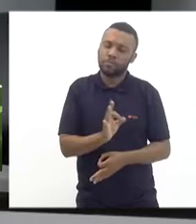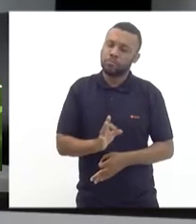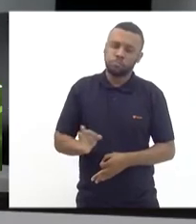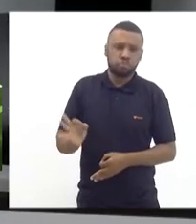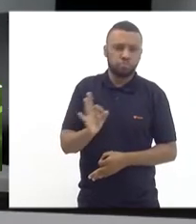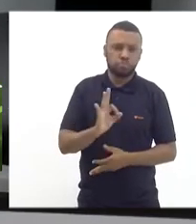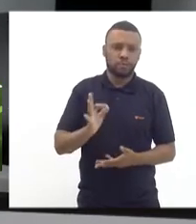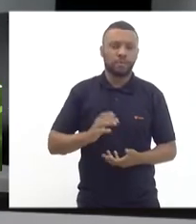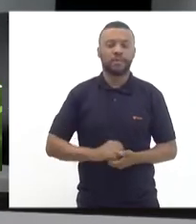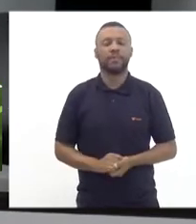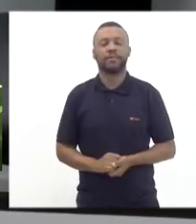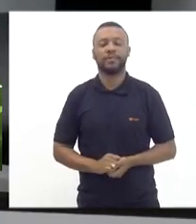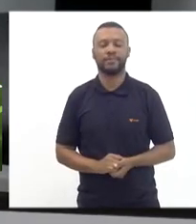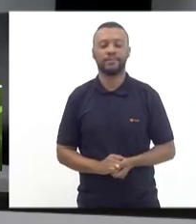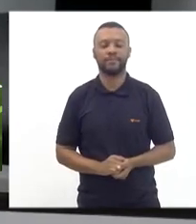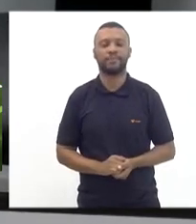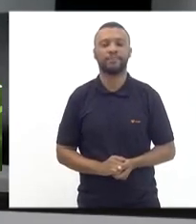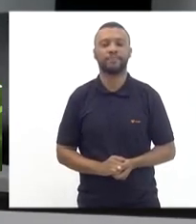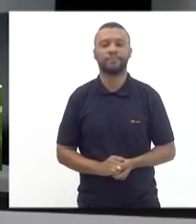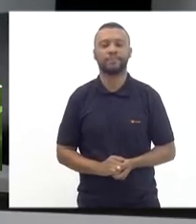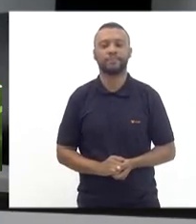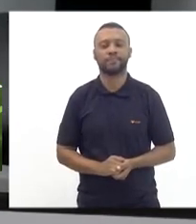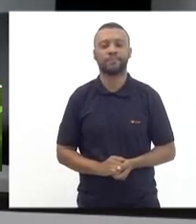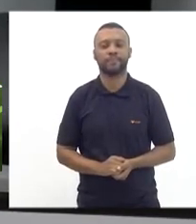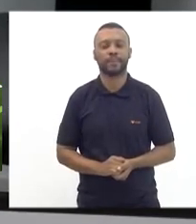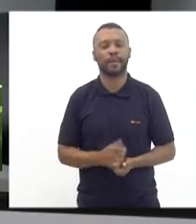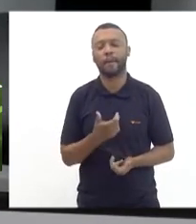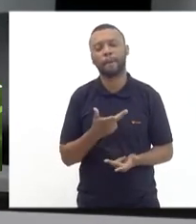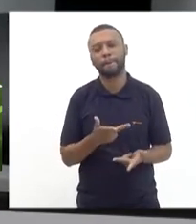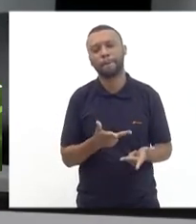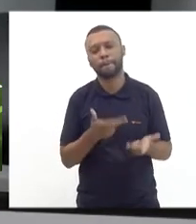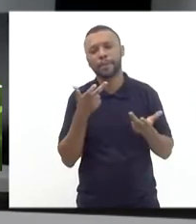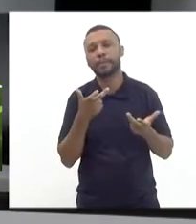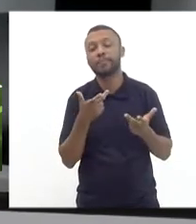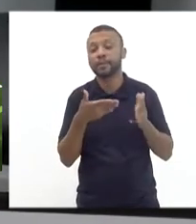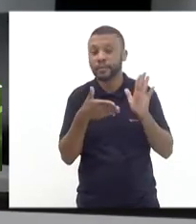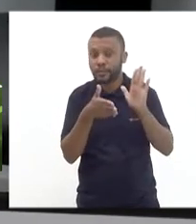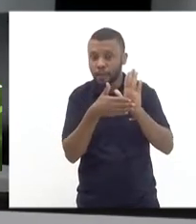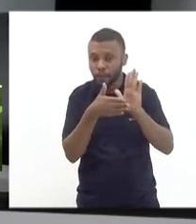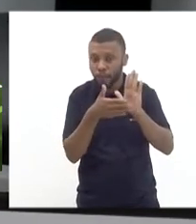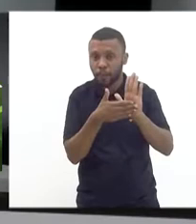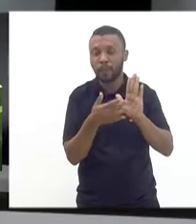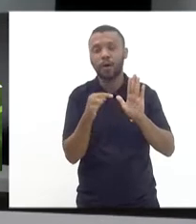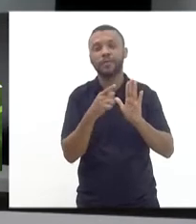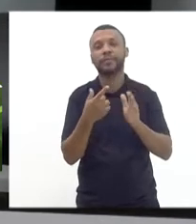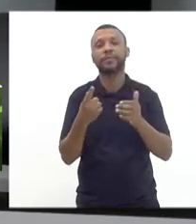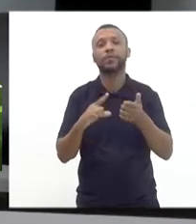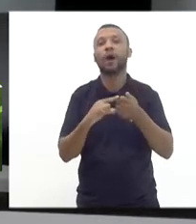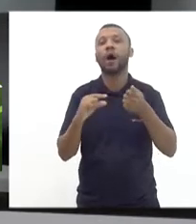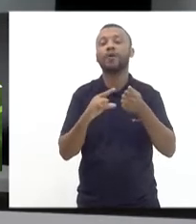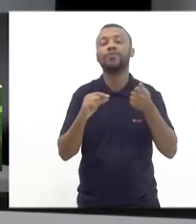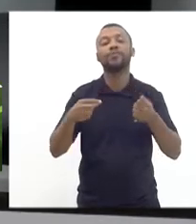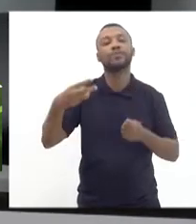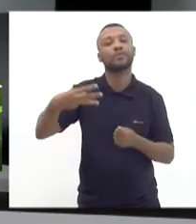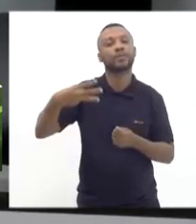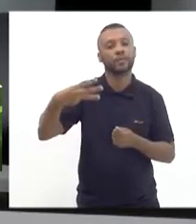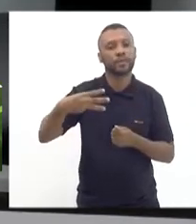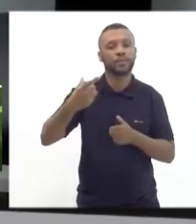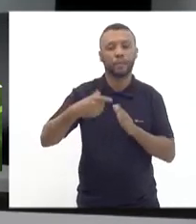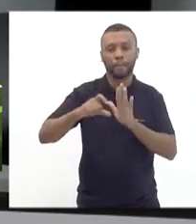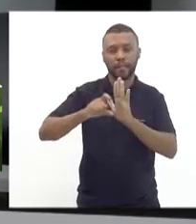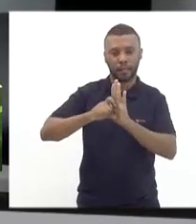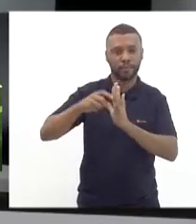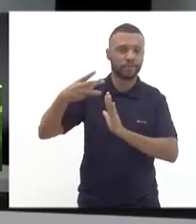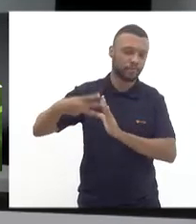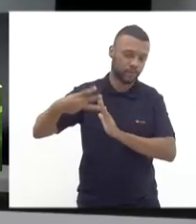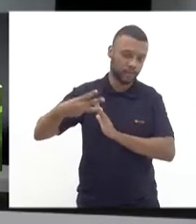É, eu vi aqui também na proposta, no artigo 3º, parágrafo 3º,